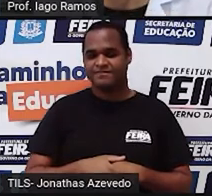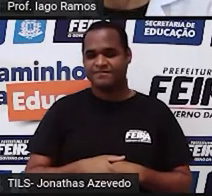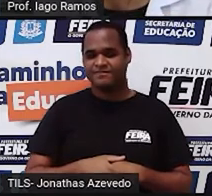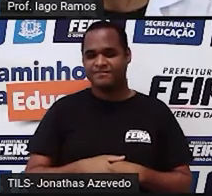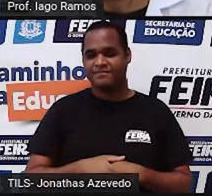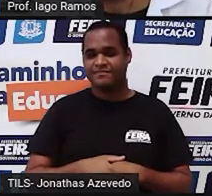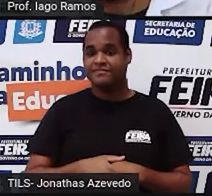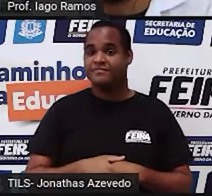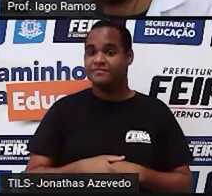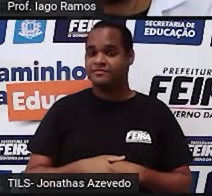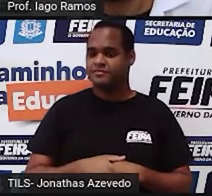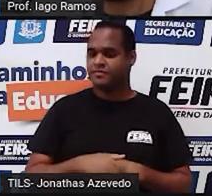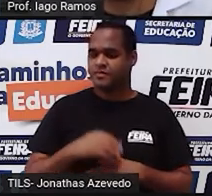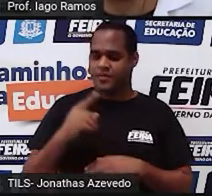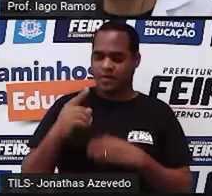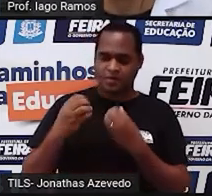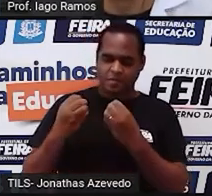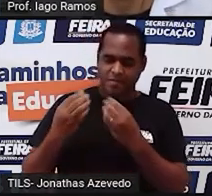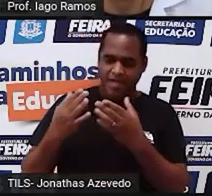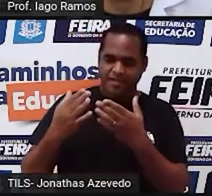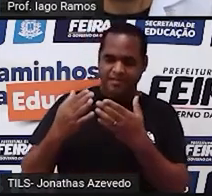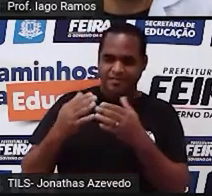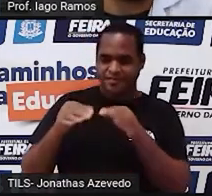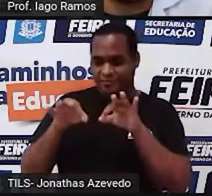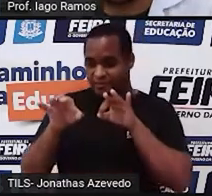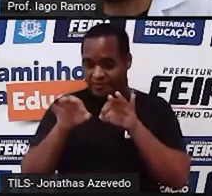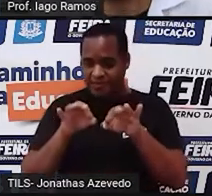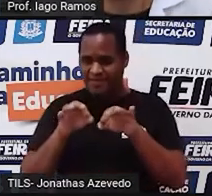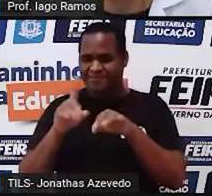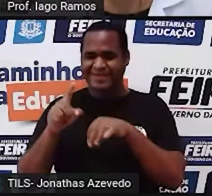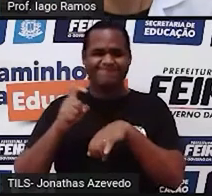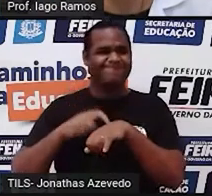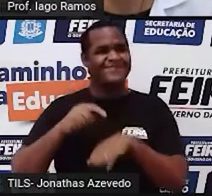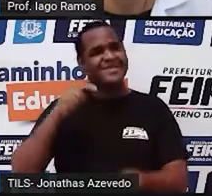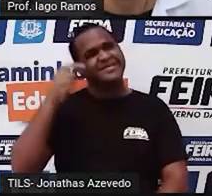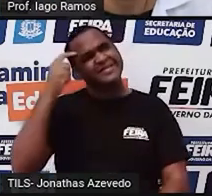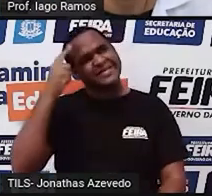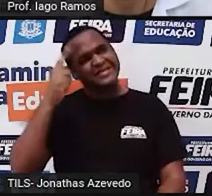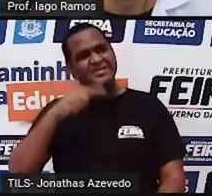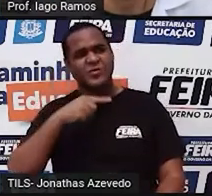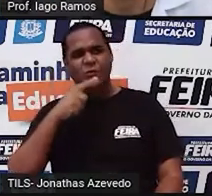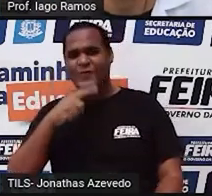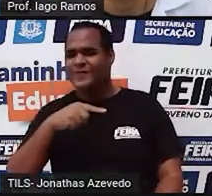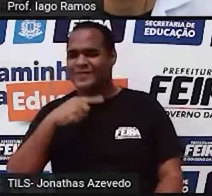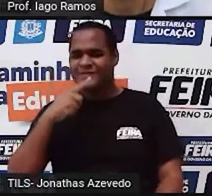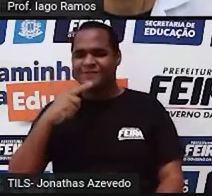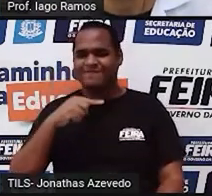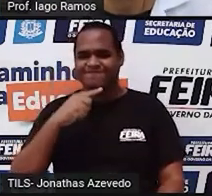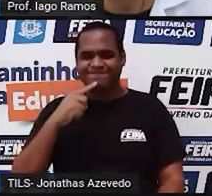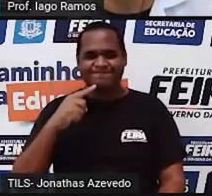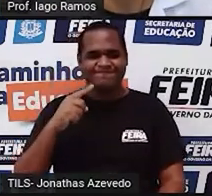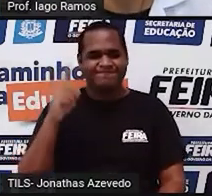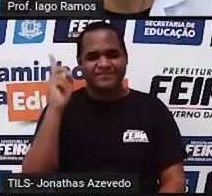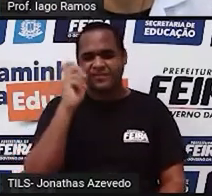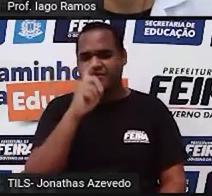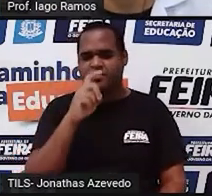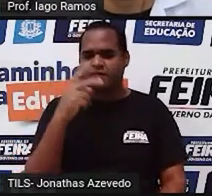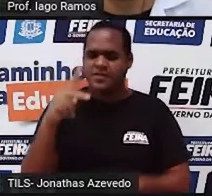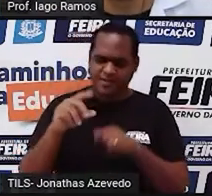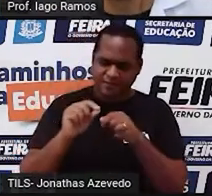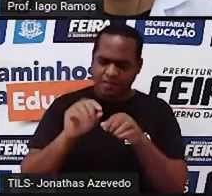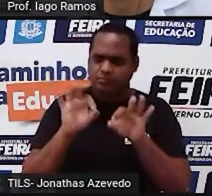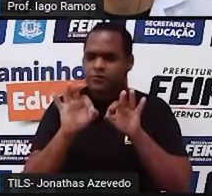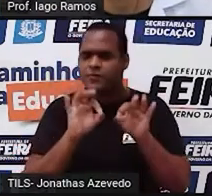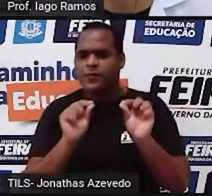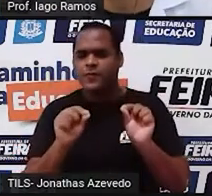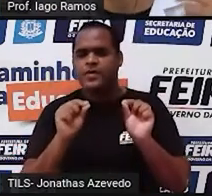eu te dou um probleminha de matemática para resolver mas naquela hora você não conseguiu e o que você vai